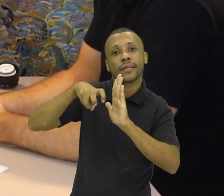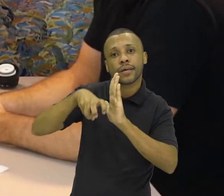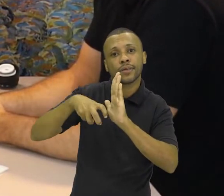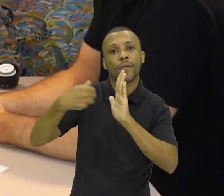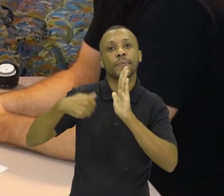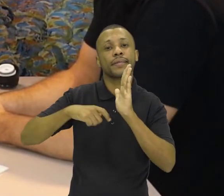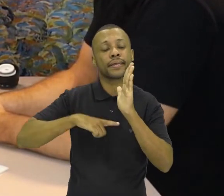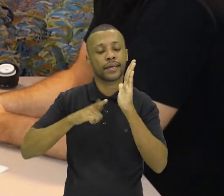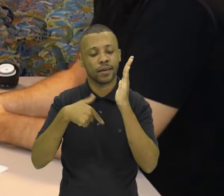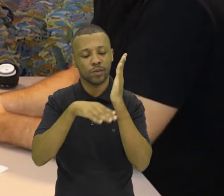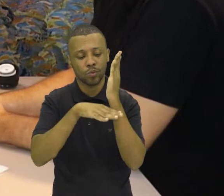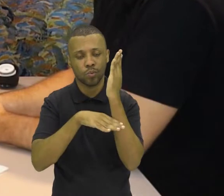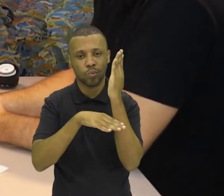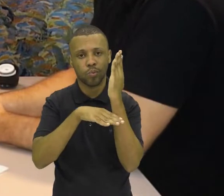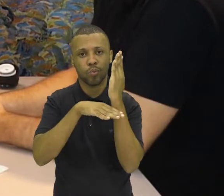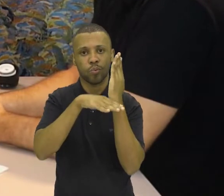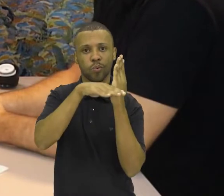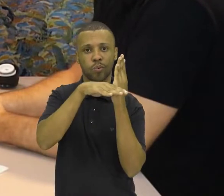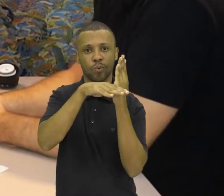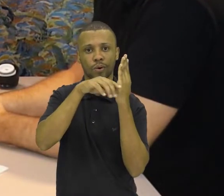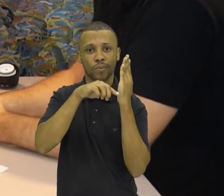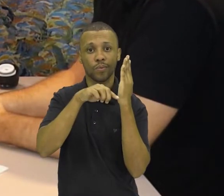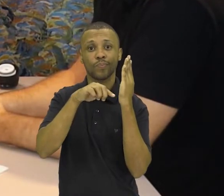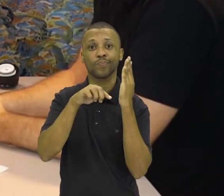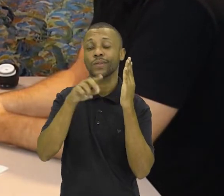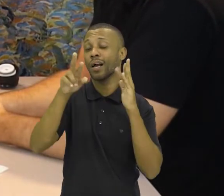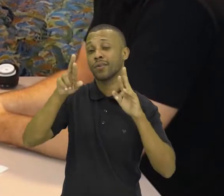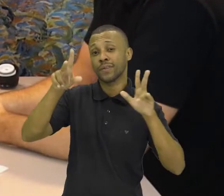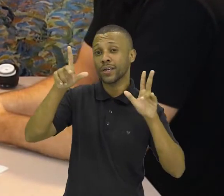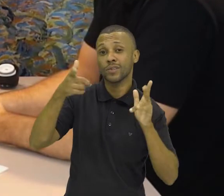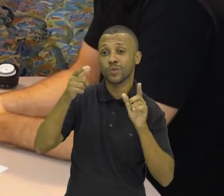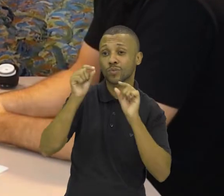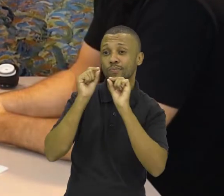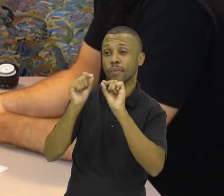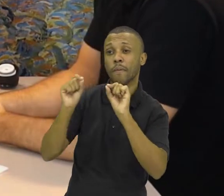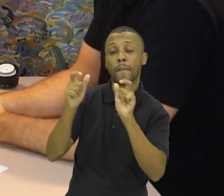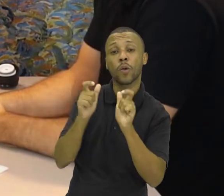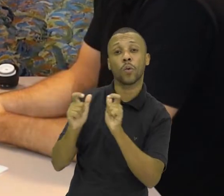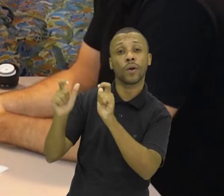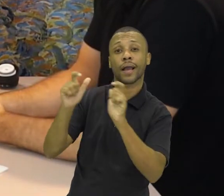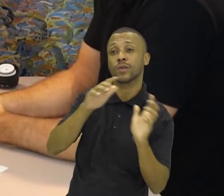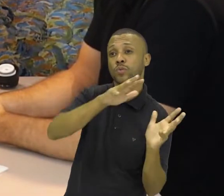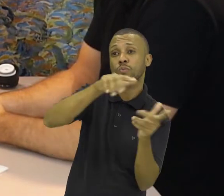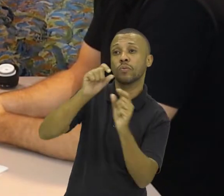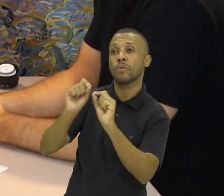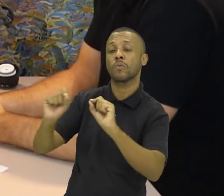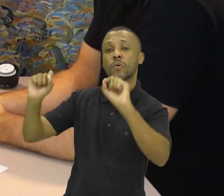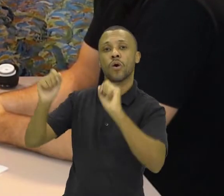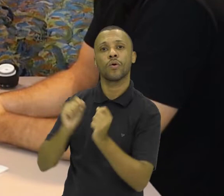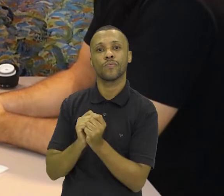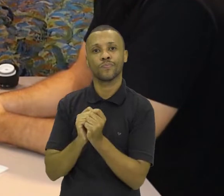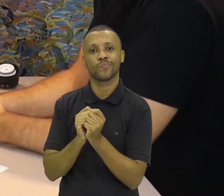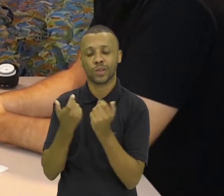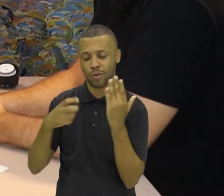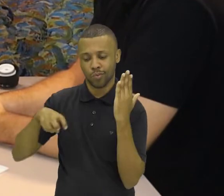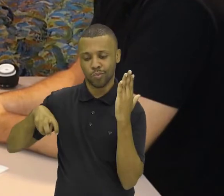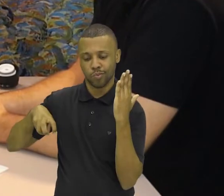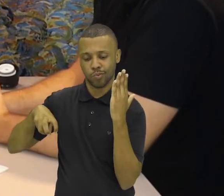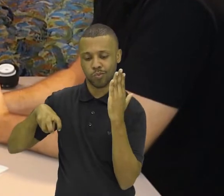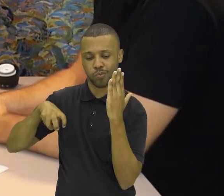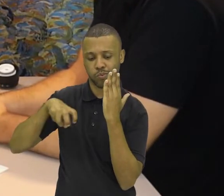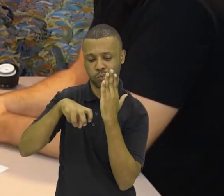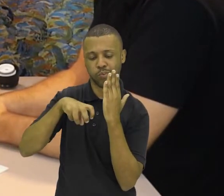a plataforma do ônibus é super alta. Tá? Diferentemente de outros lugares do mundo, onde a plataforma é rebaixada e o cadeirante ou a